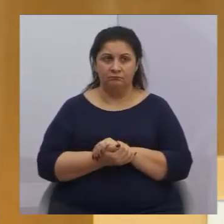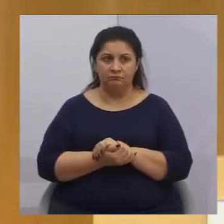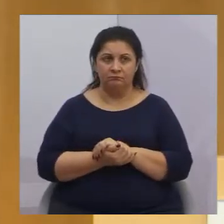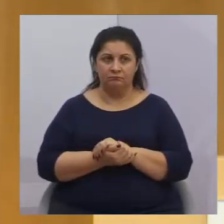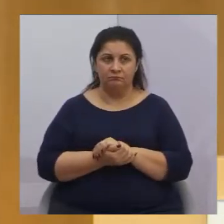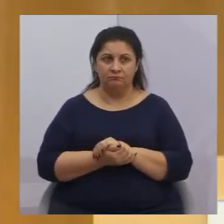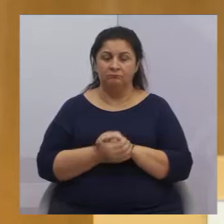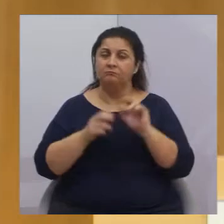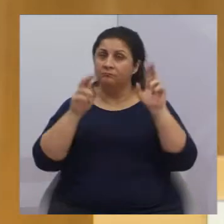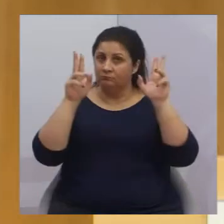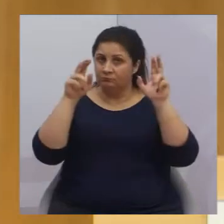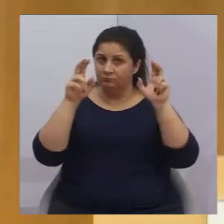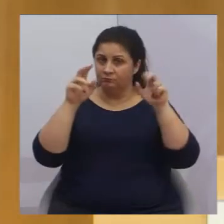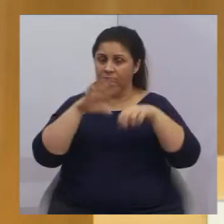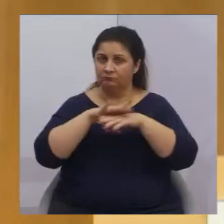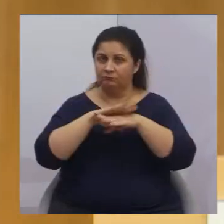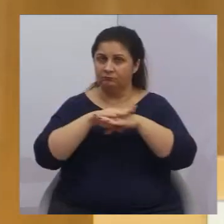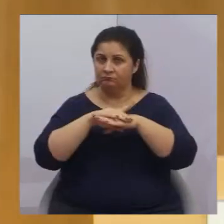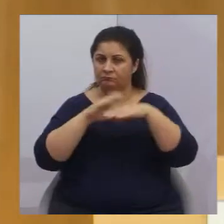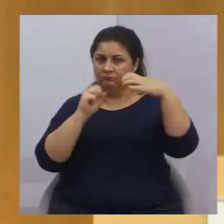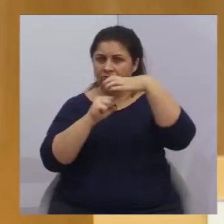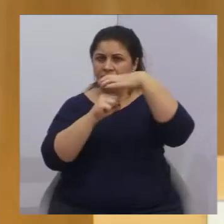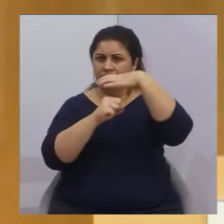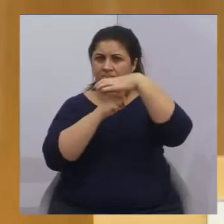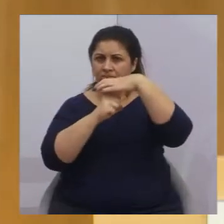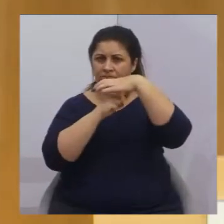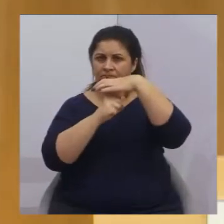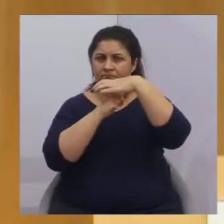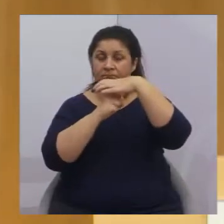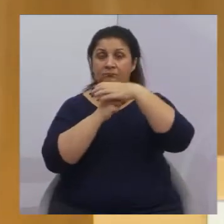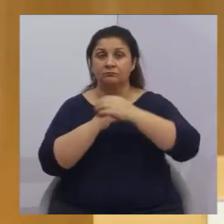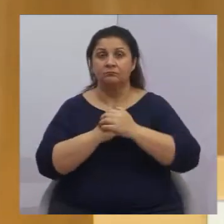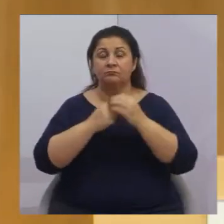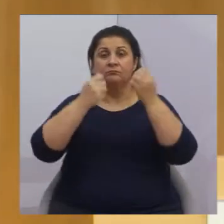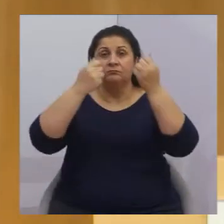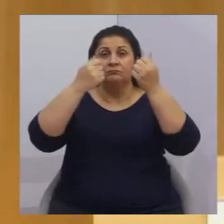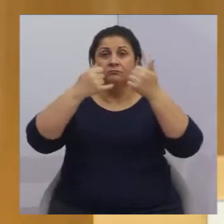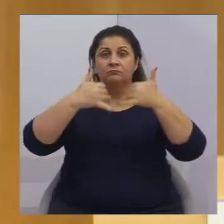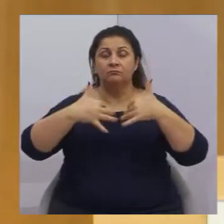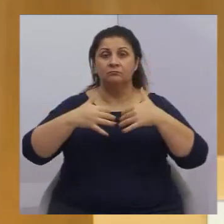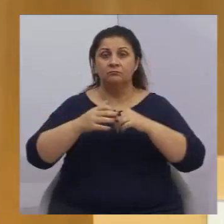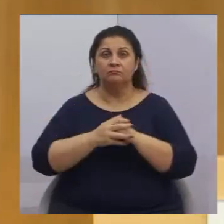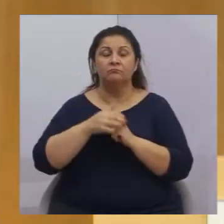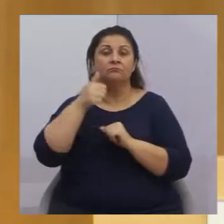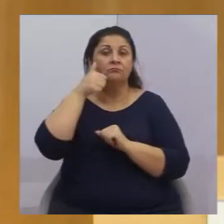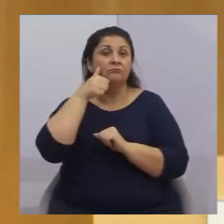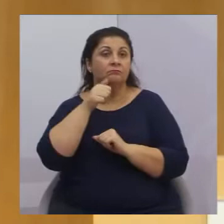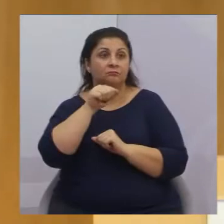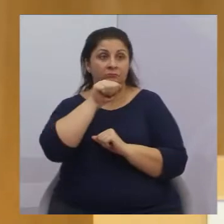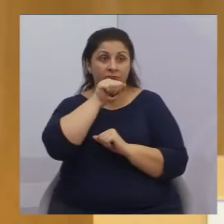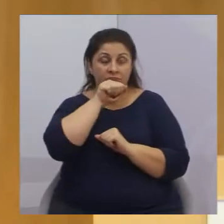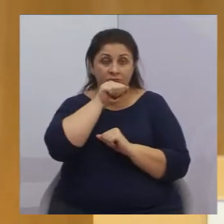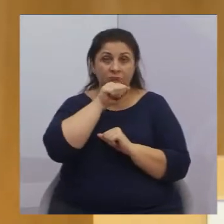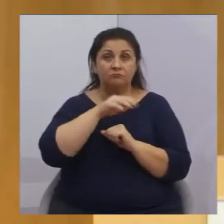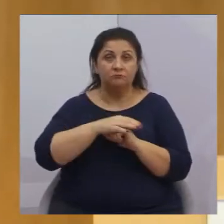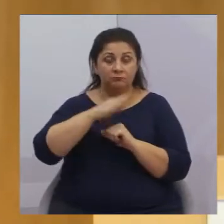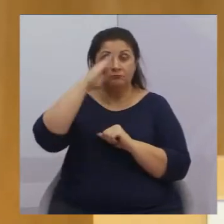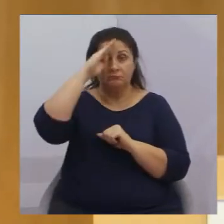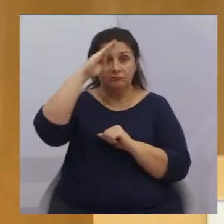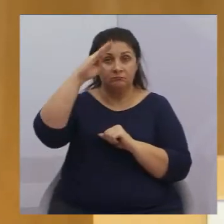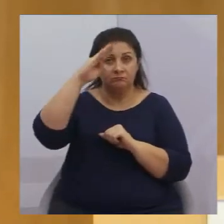de burnout, que saiu na UOL, falando com relação às mães, principalmente, né,